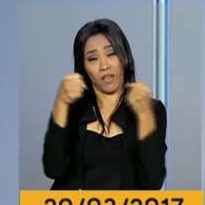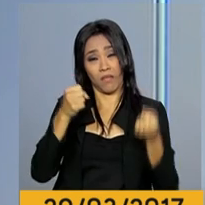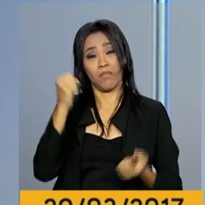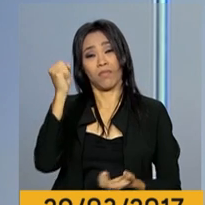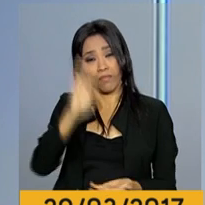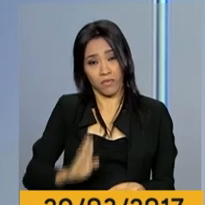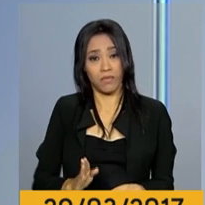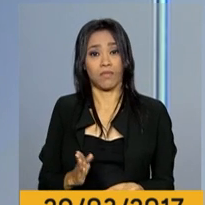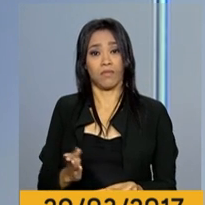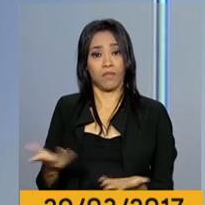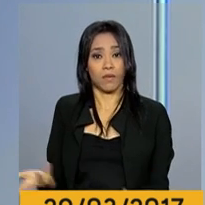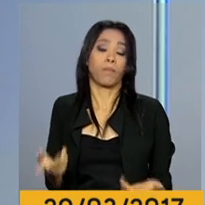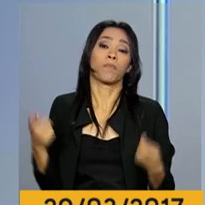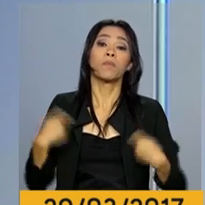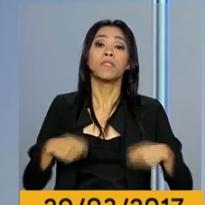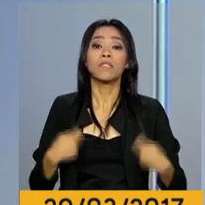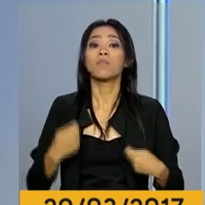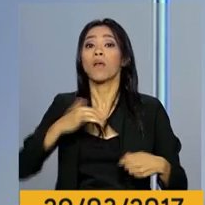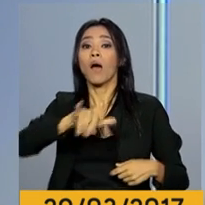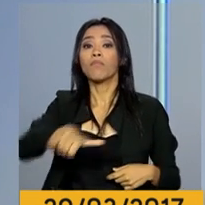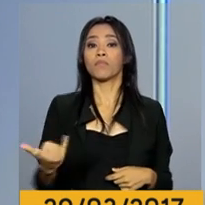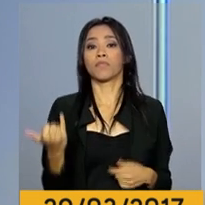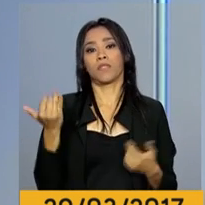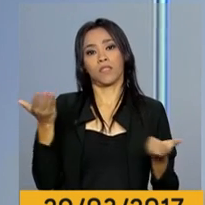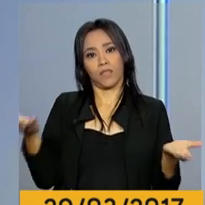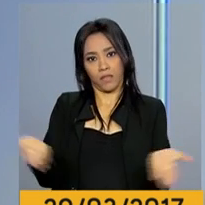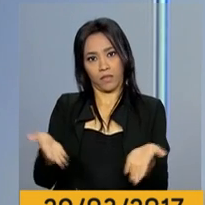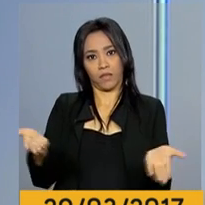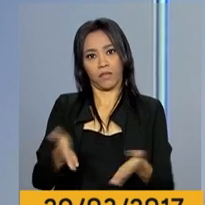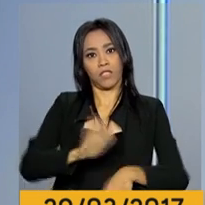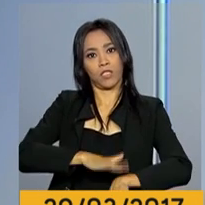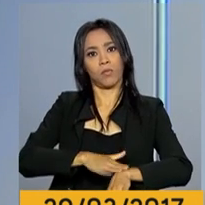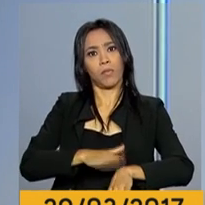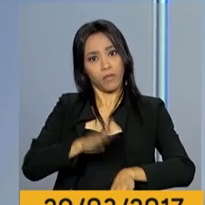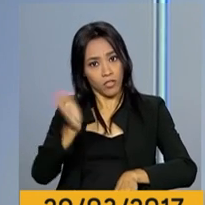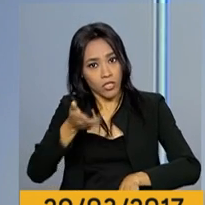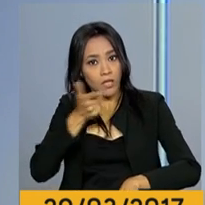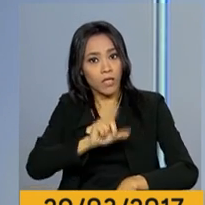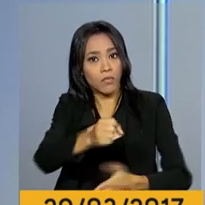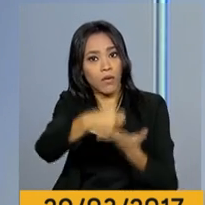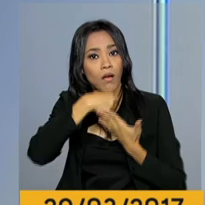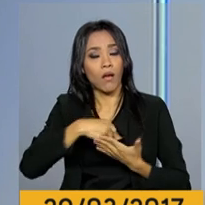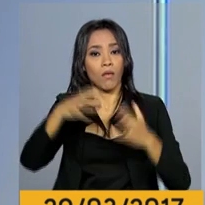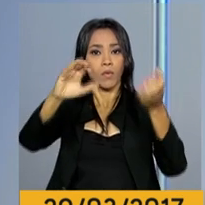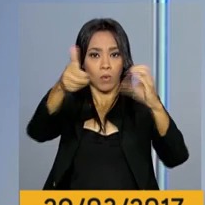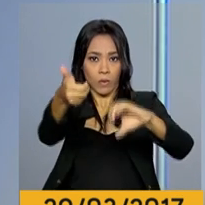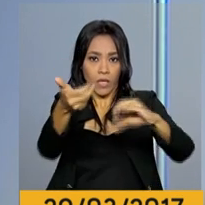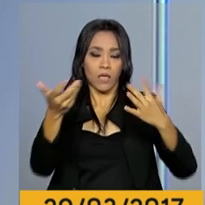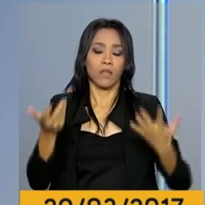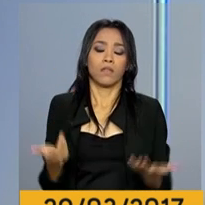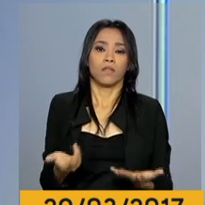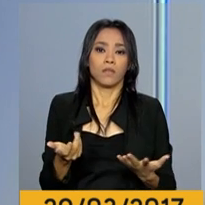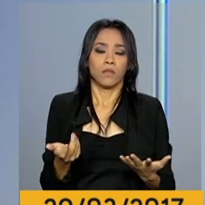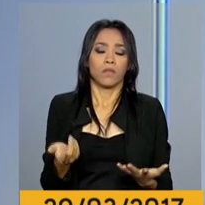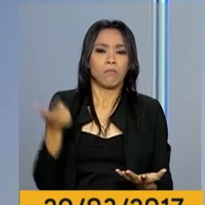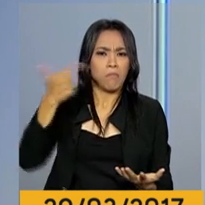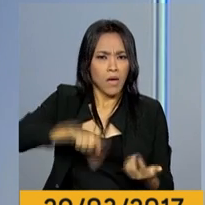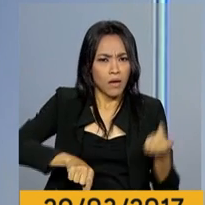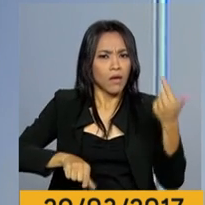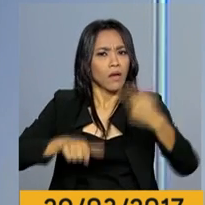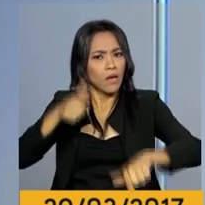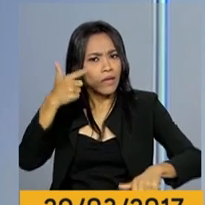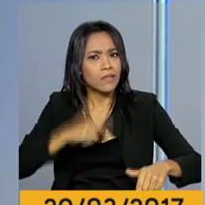aproveitar este momento em que nós temos de ambos o apoio do congresso nacional precisamos cada vez mais